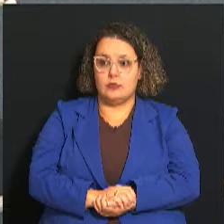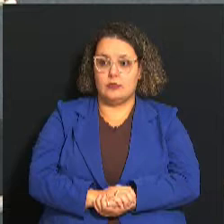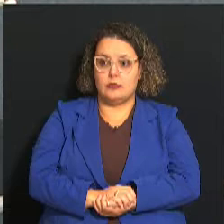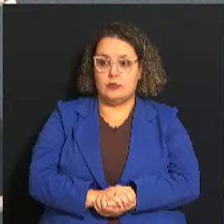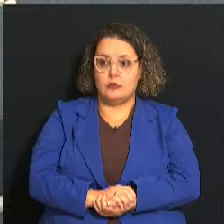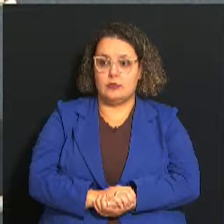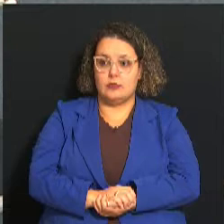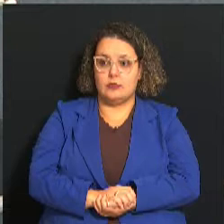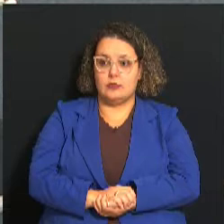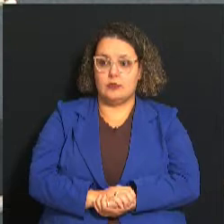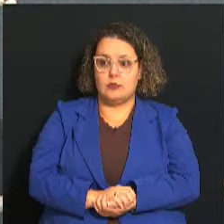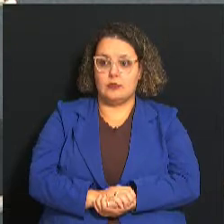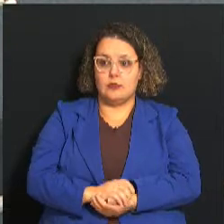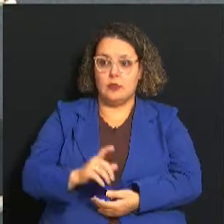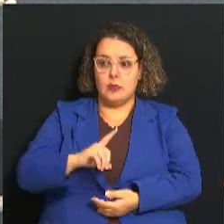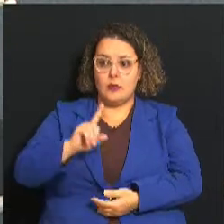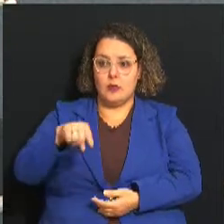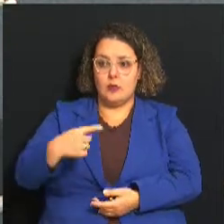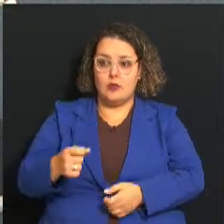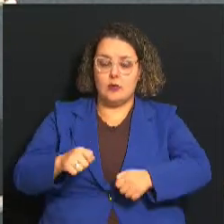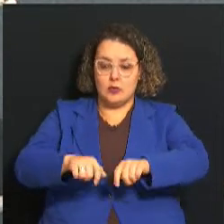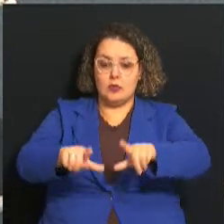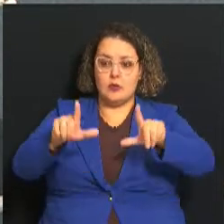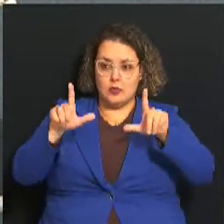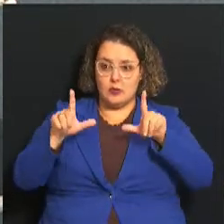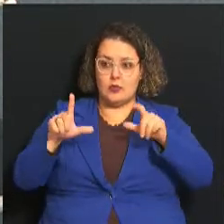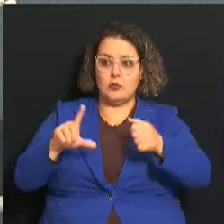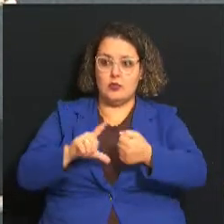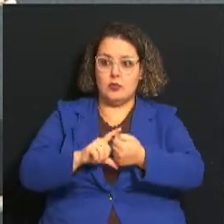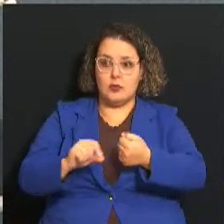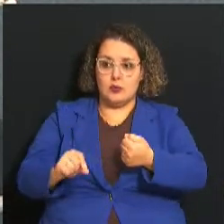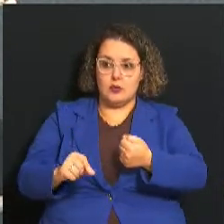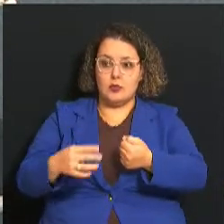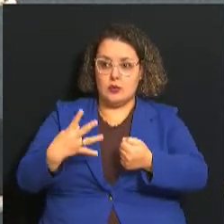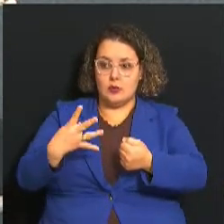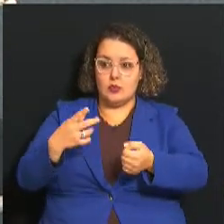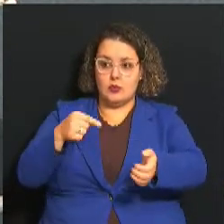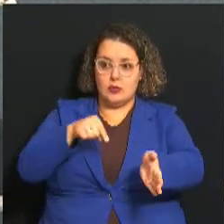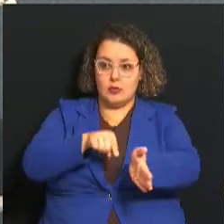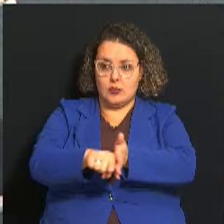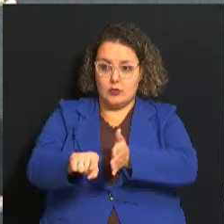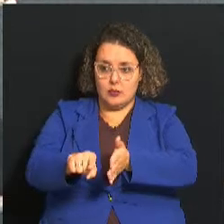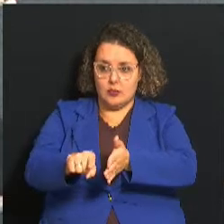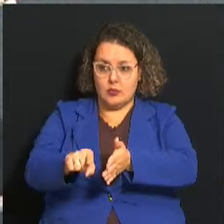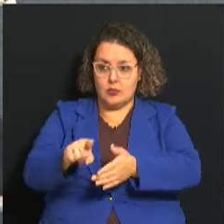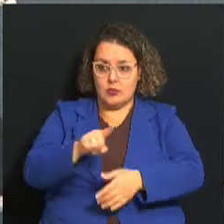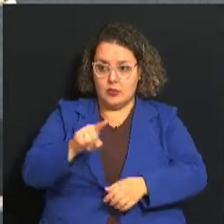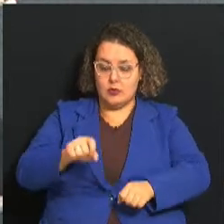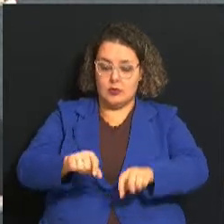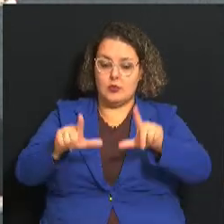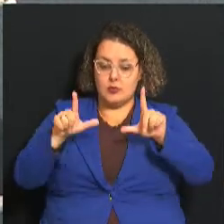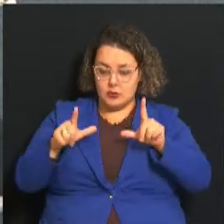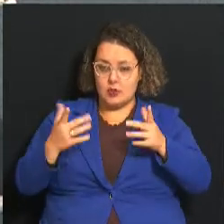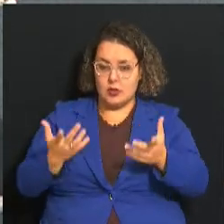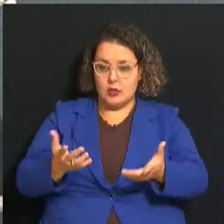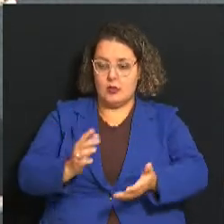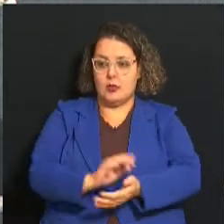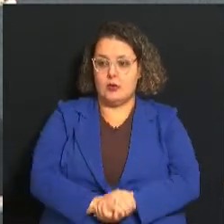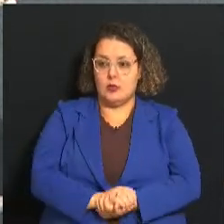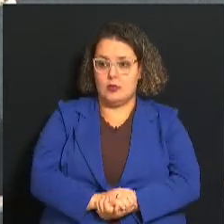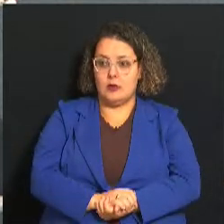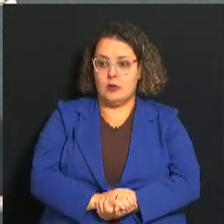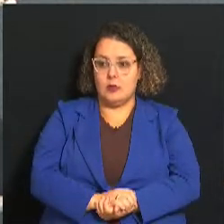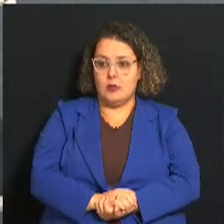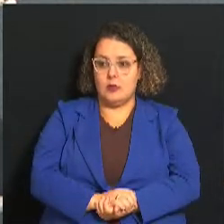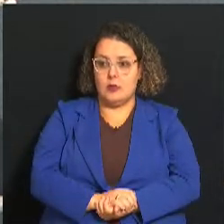Tem outro destaque também, no artigo 4, que esse é mais uma pergunta do que um destaque em si. Como é que